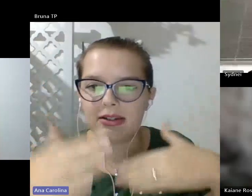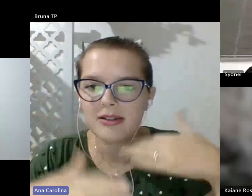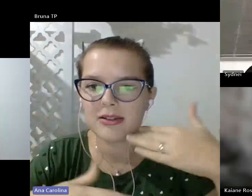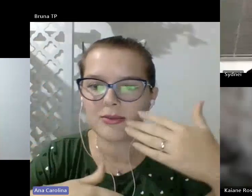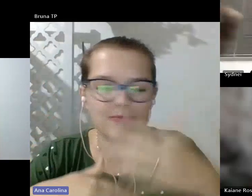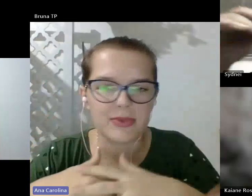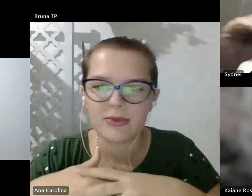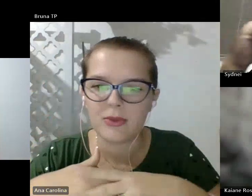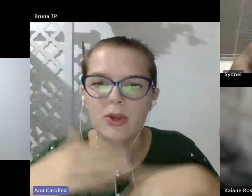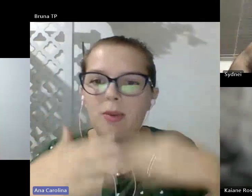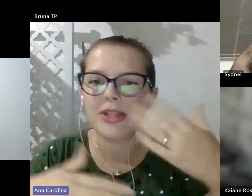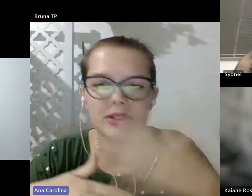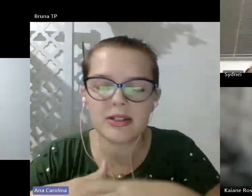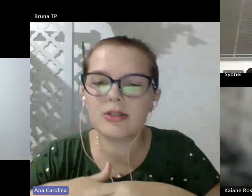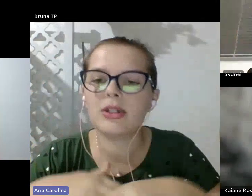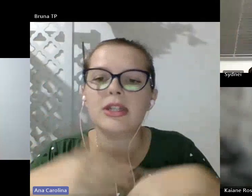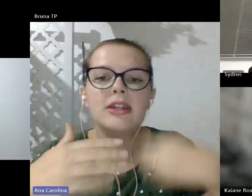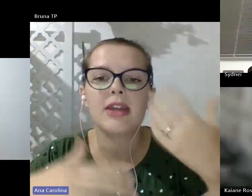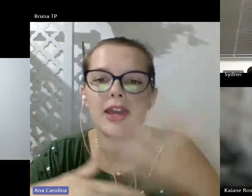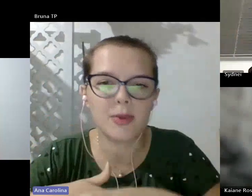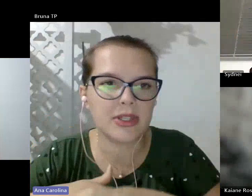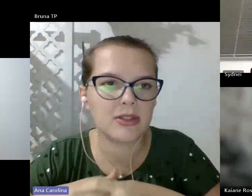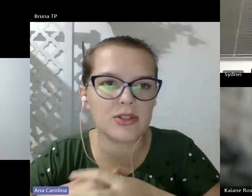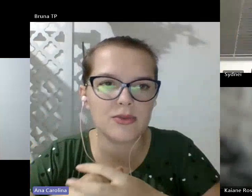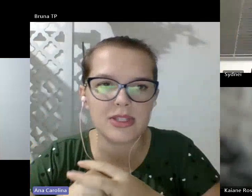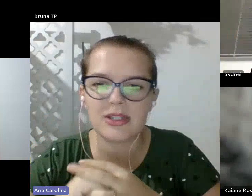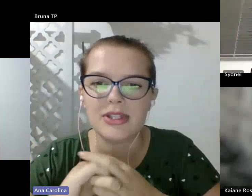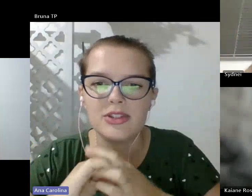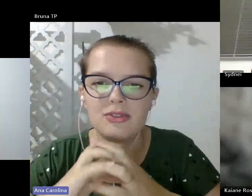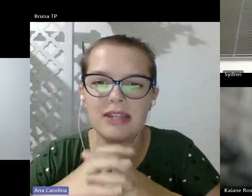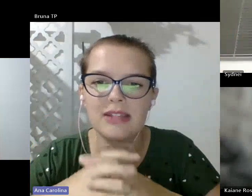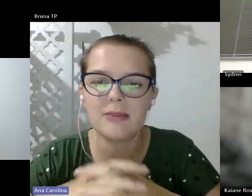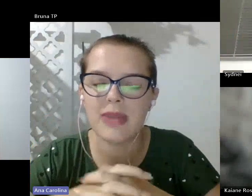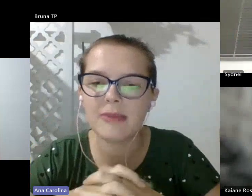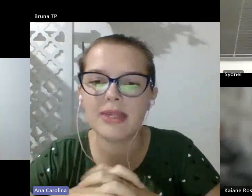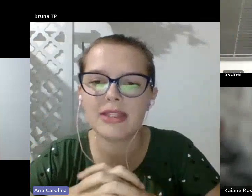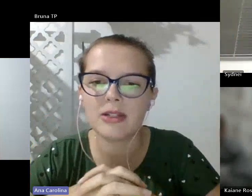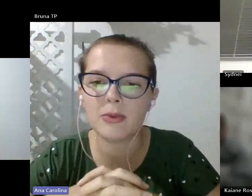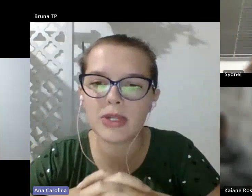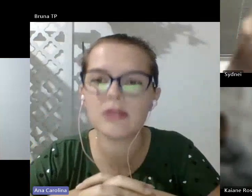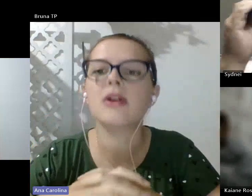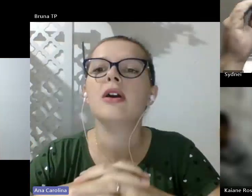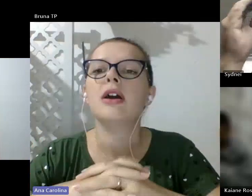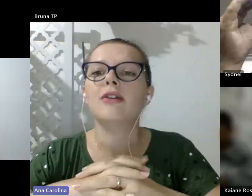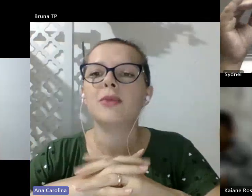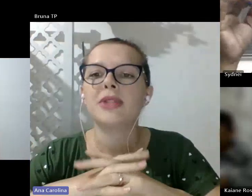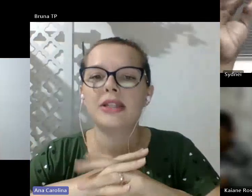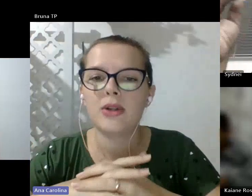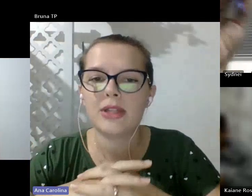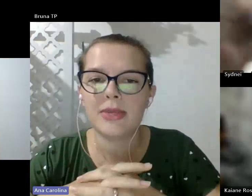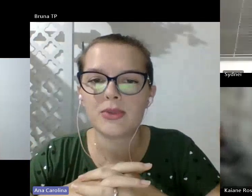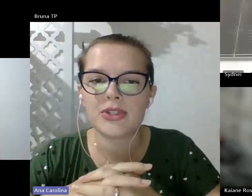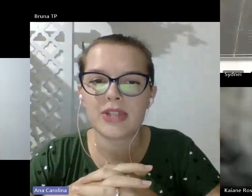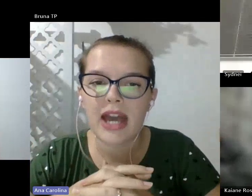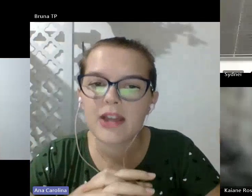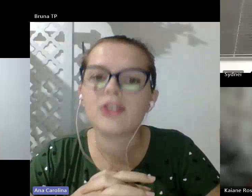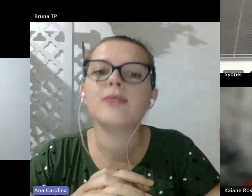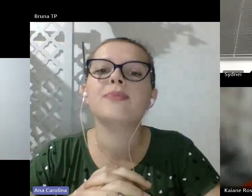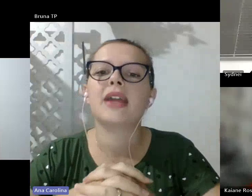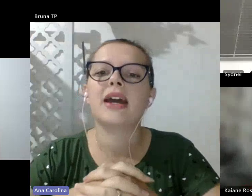vai ir comentando e respondendo as dúvidas que vocês tiverem também, bem tranquilo. Vamos estar de olho também